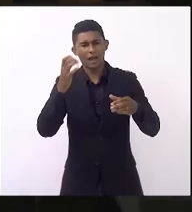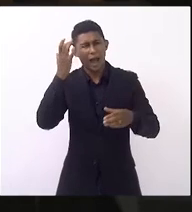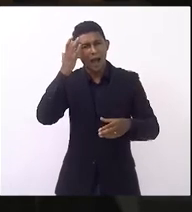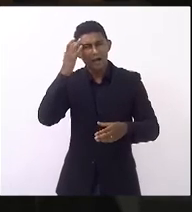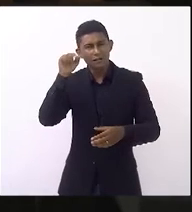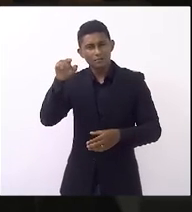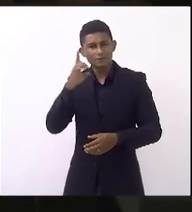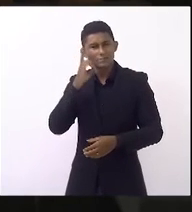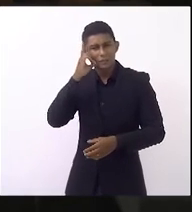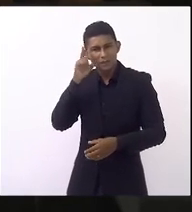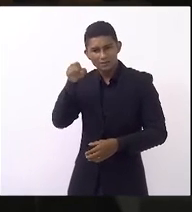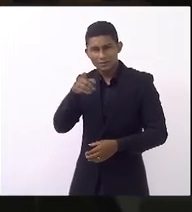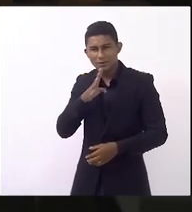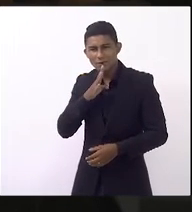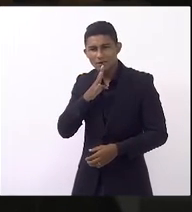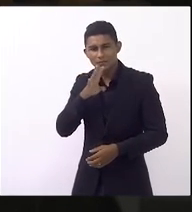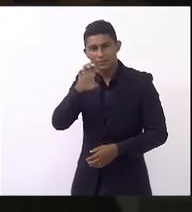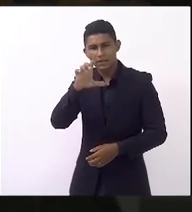lembrar.